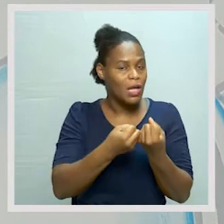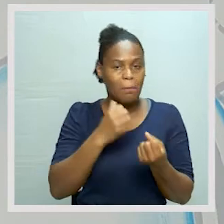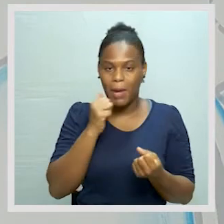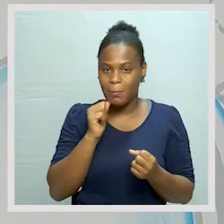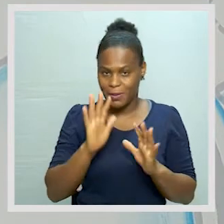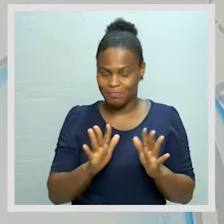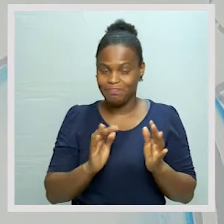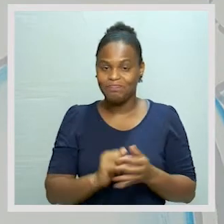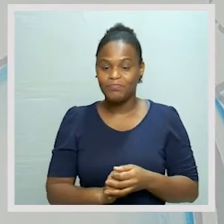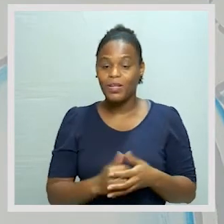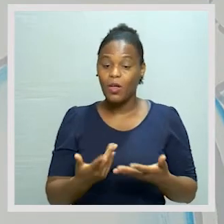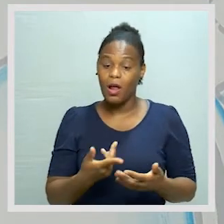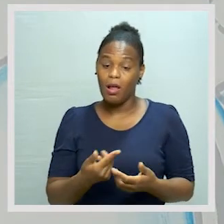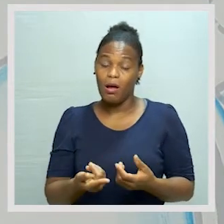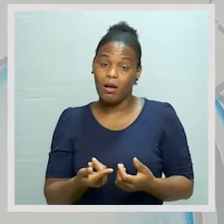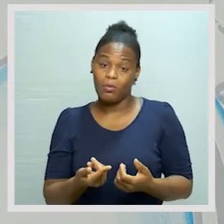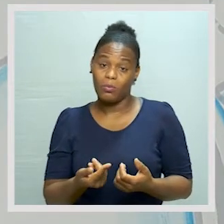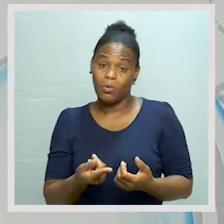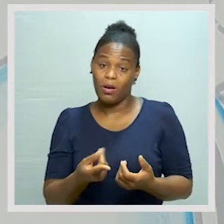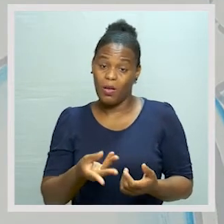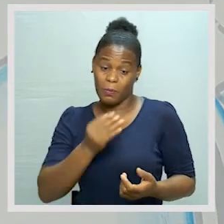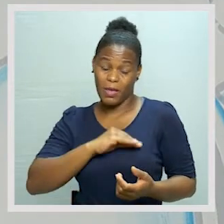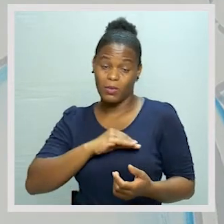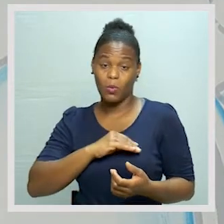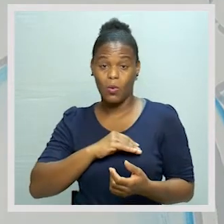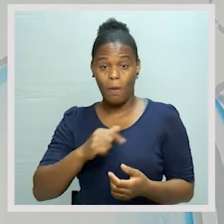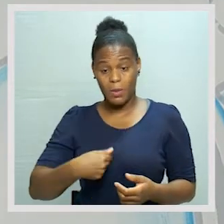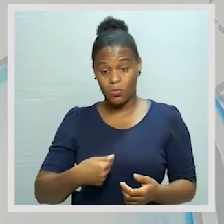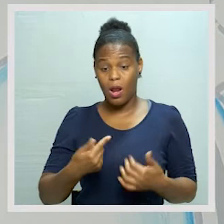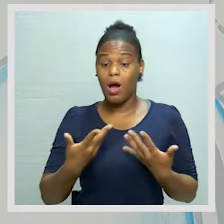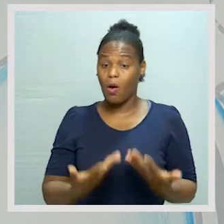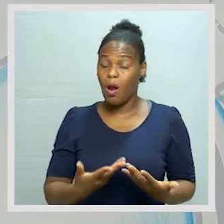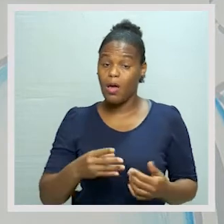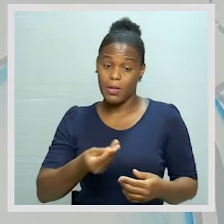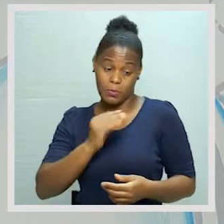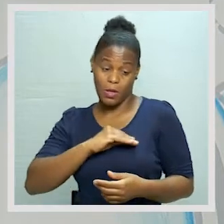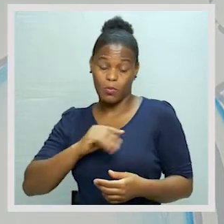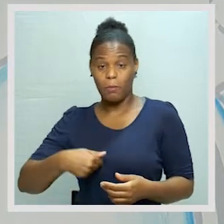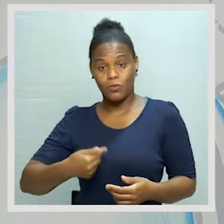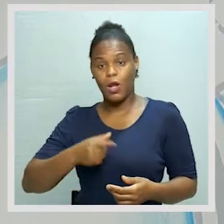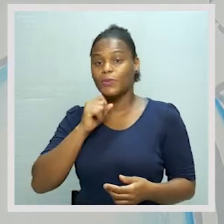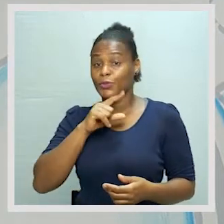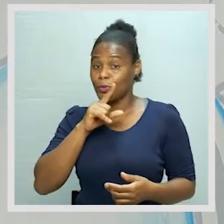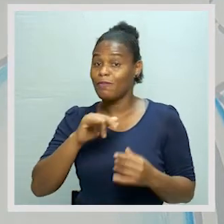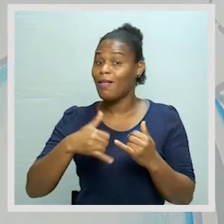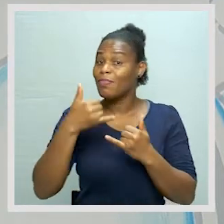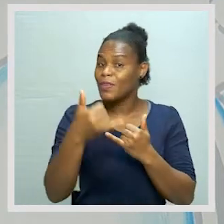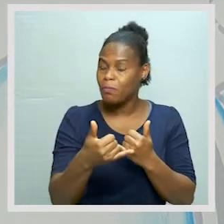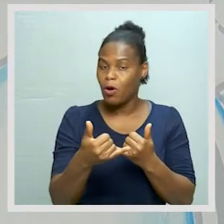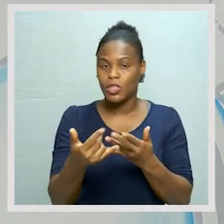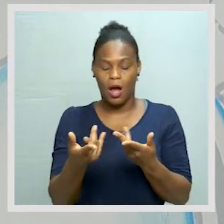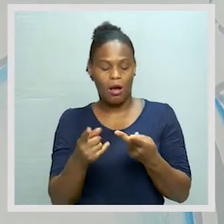Do rendimento pessoal, vamos então passar pelo rendimento pessoal disponível, ou seja, depois